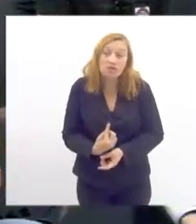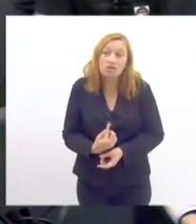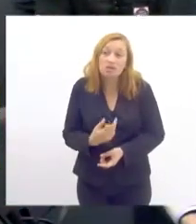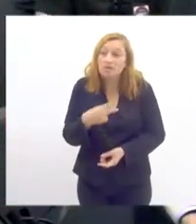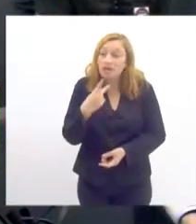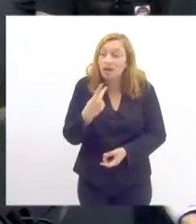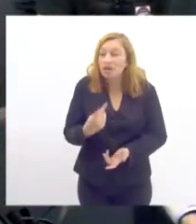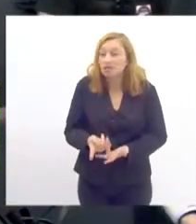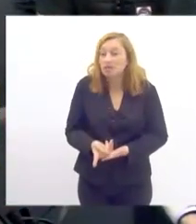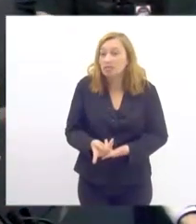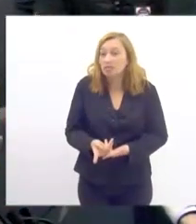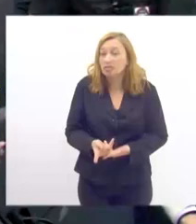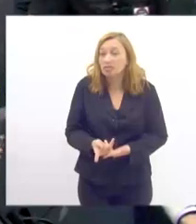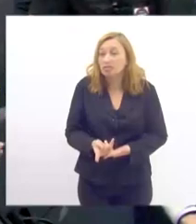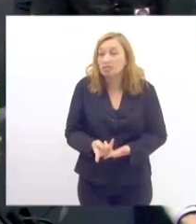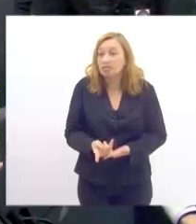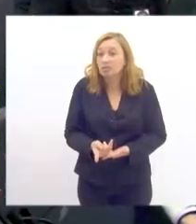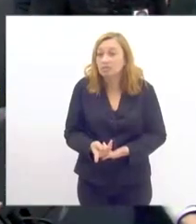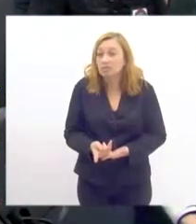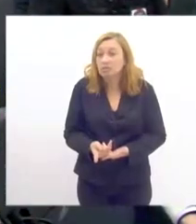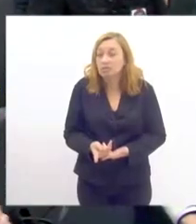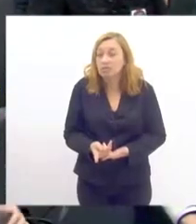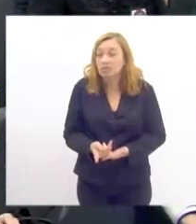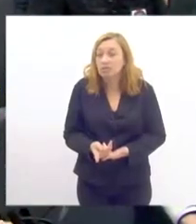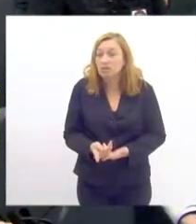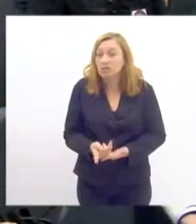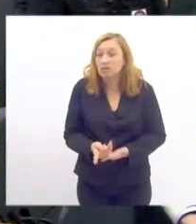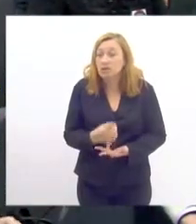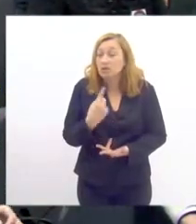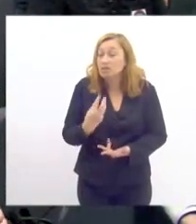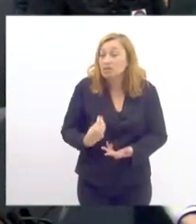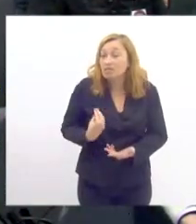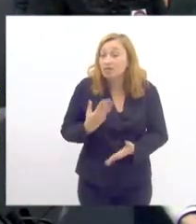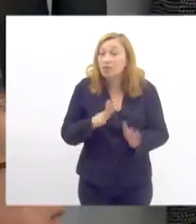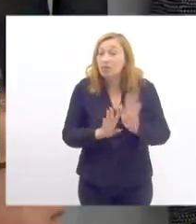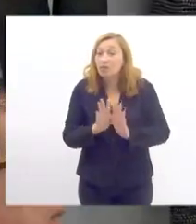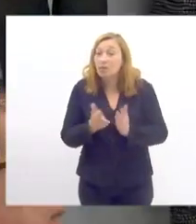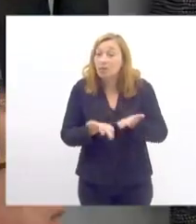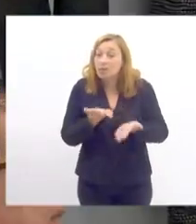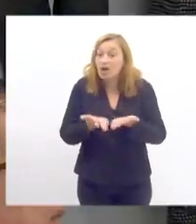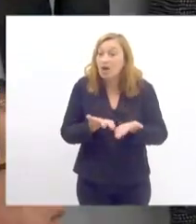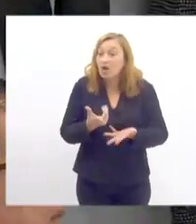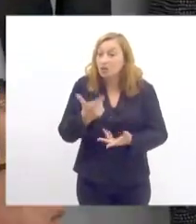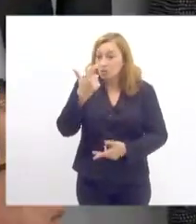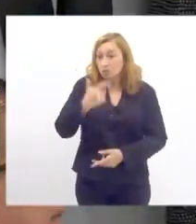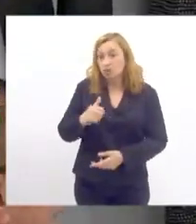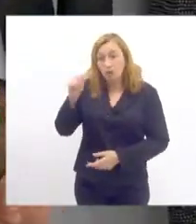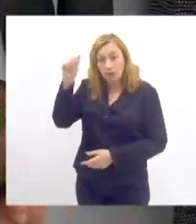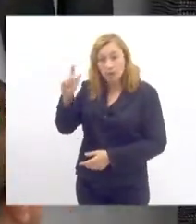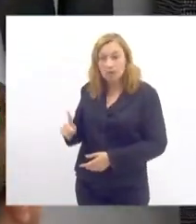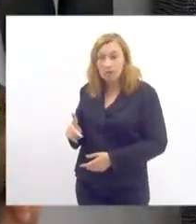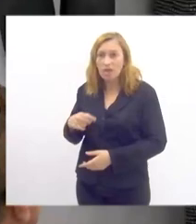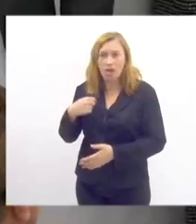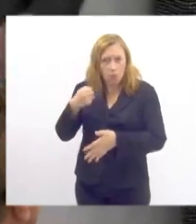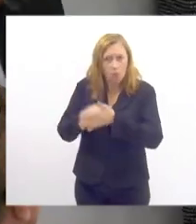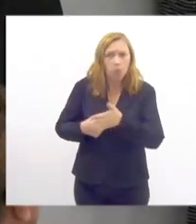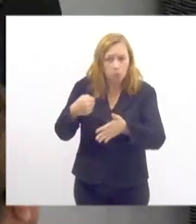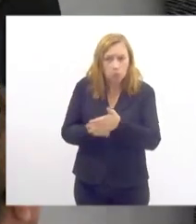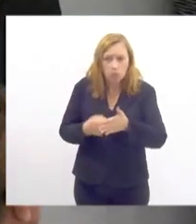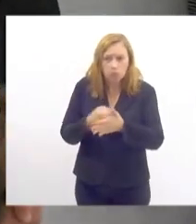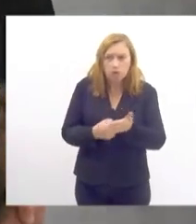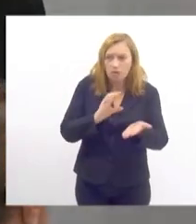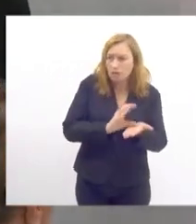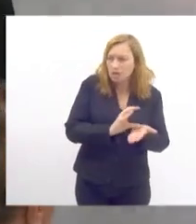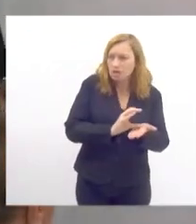gente. É, a gente está tratando da nossa vida. Eu hoje estou aposentado, briguei muito, fui transferido